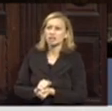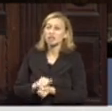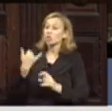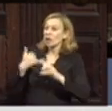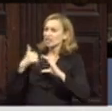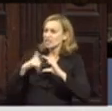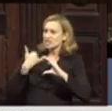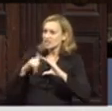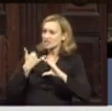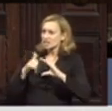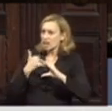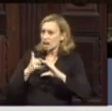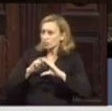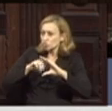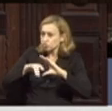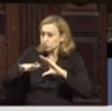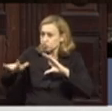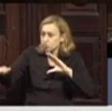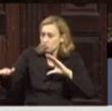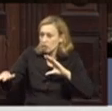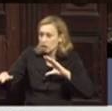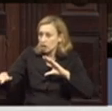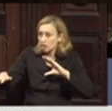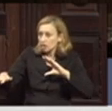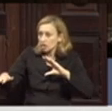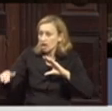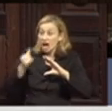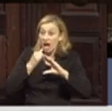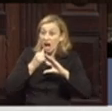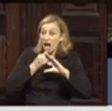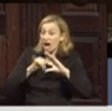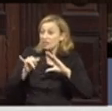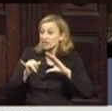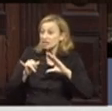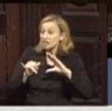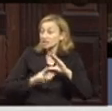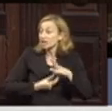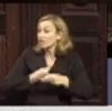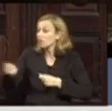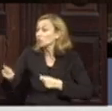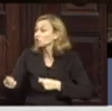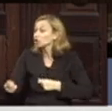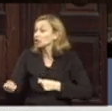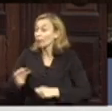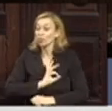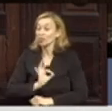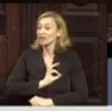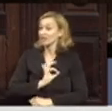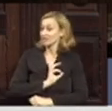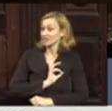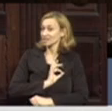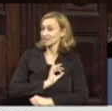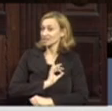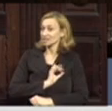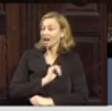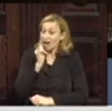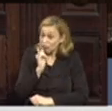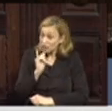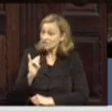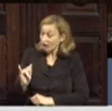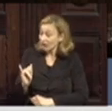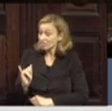ao mesmo tempo que se noticiava a ação conjunta entre as Forças Armadas, as Forças